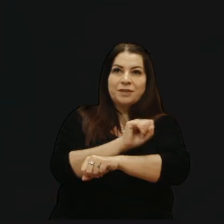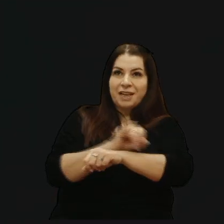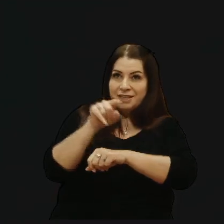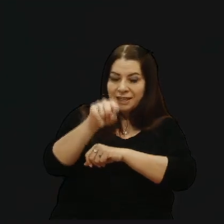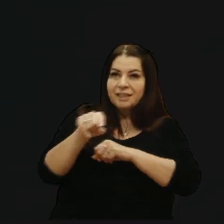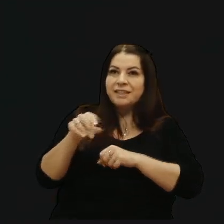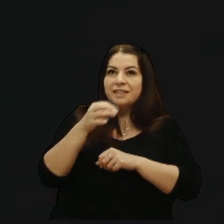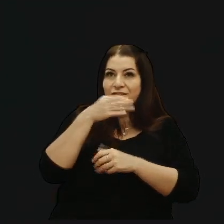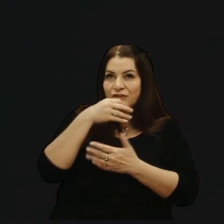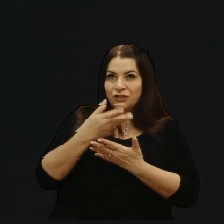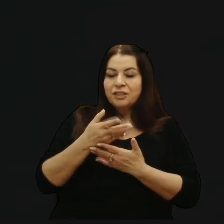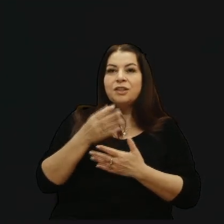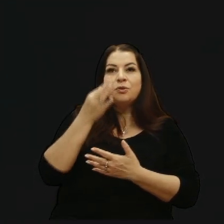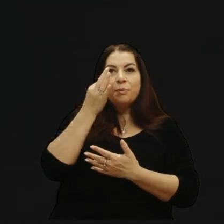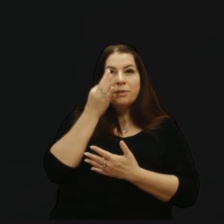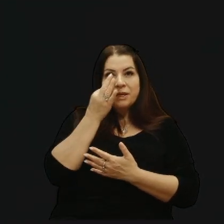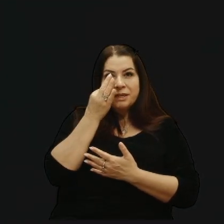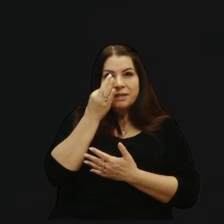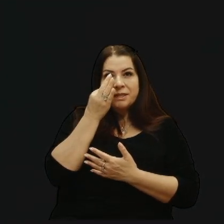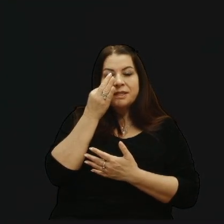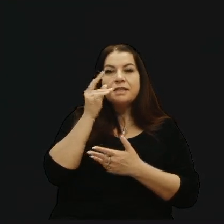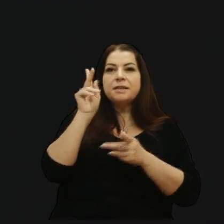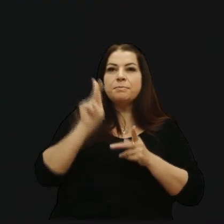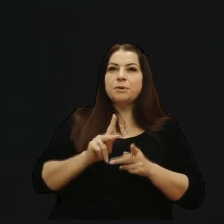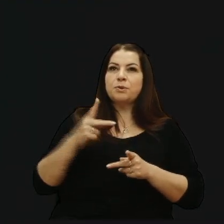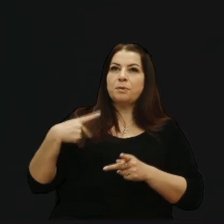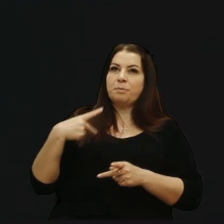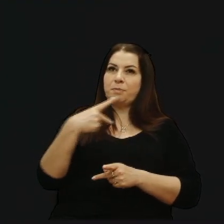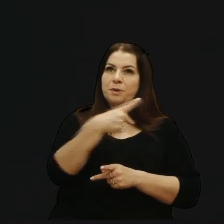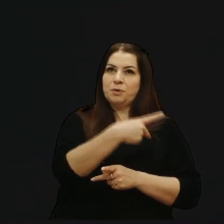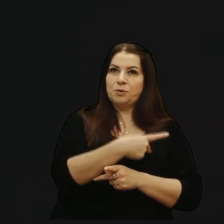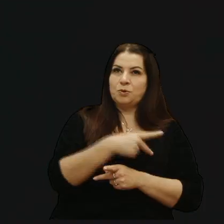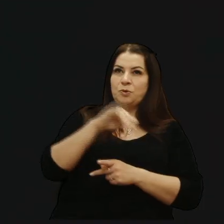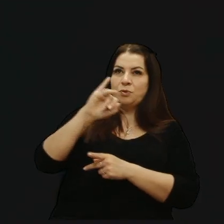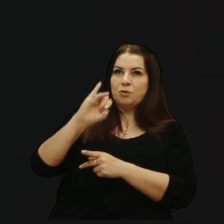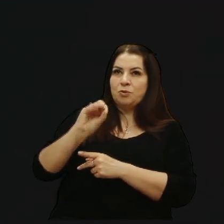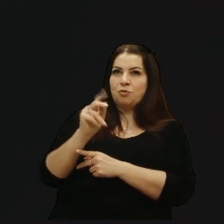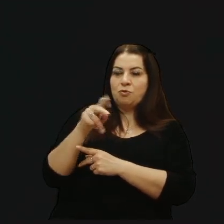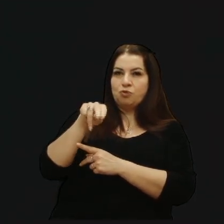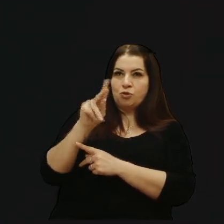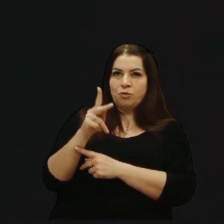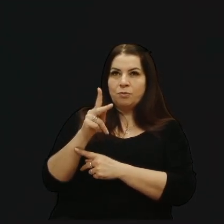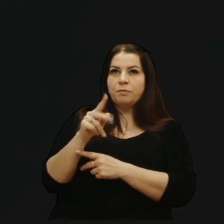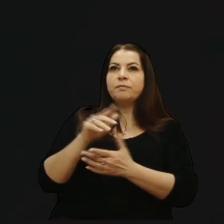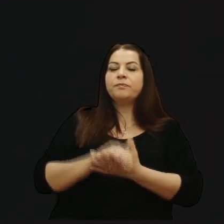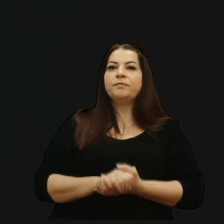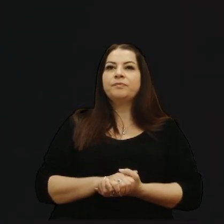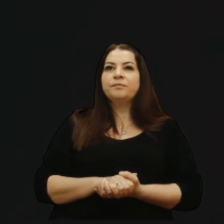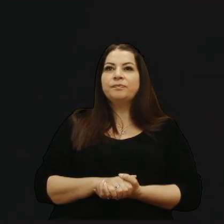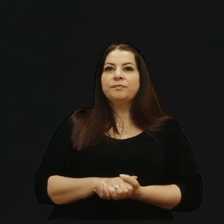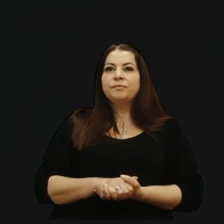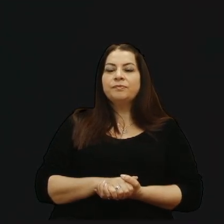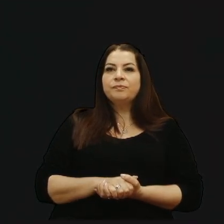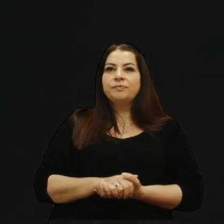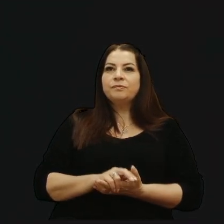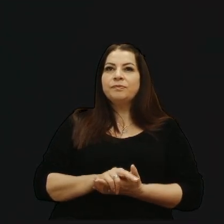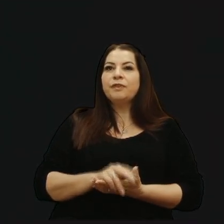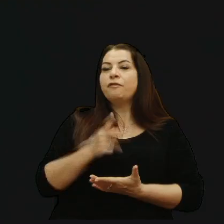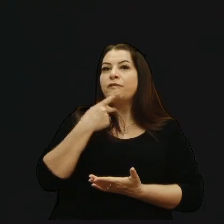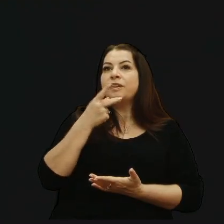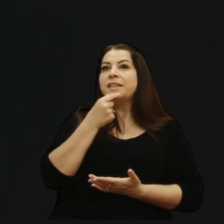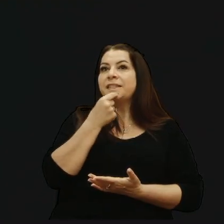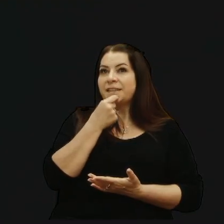Caxias do Sul, com a presença dos pregadores Pastor John Lambeth, A new time on this